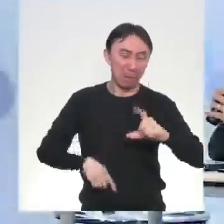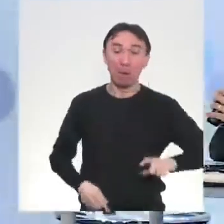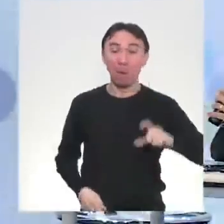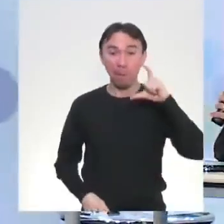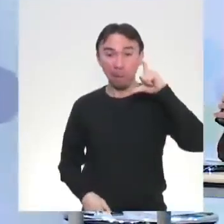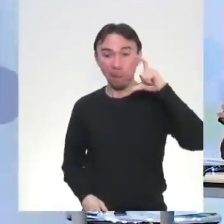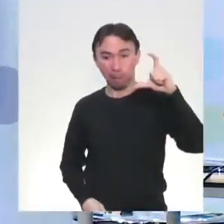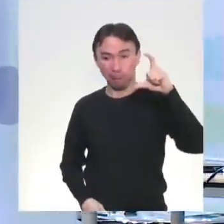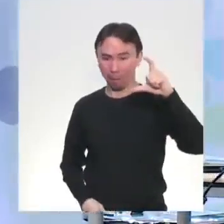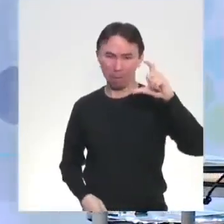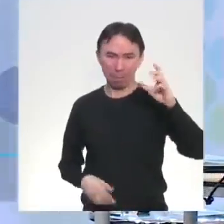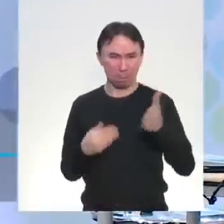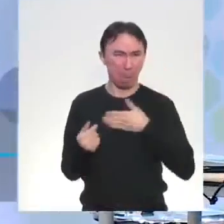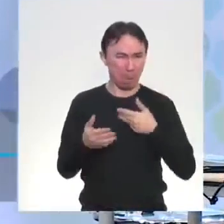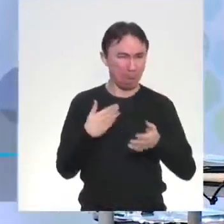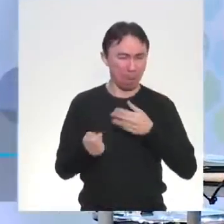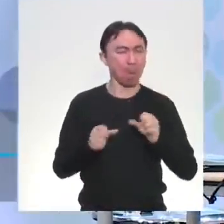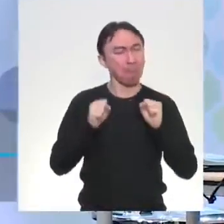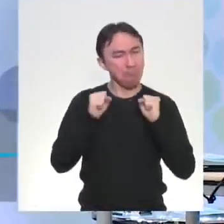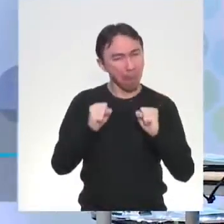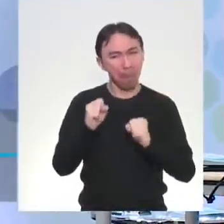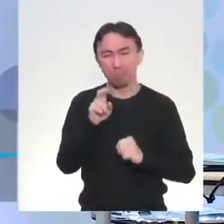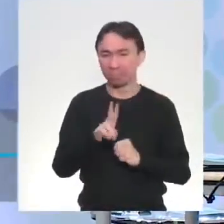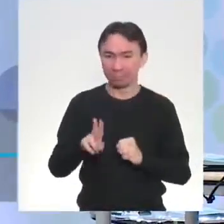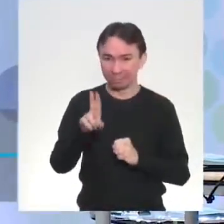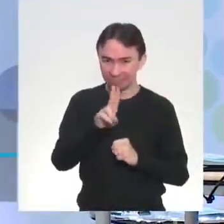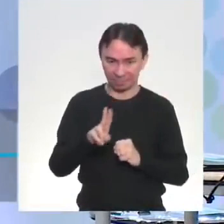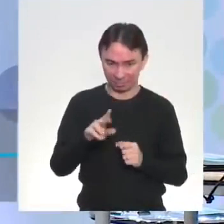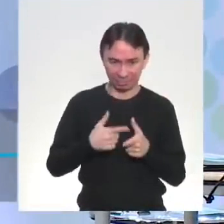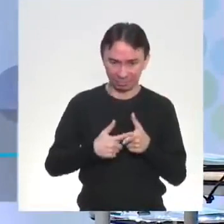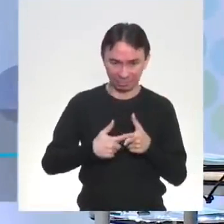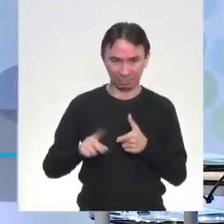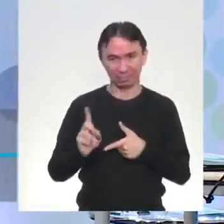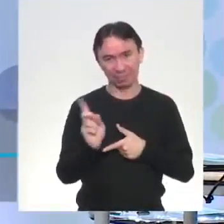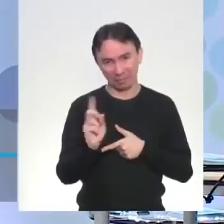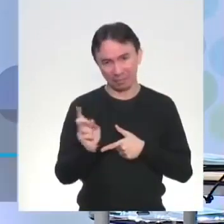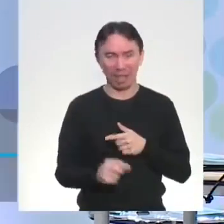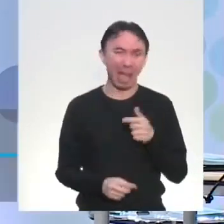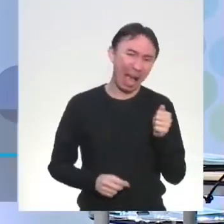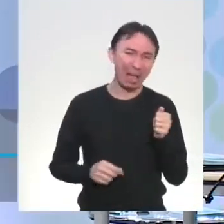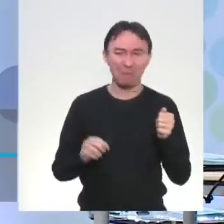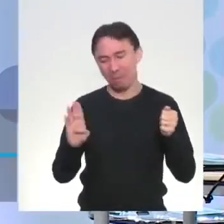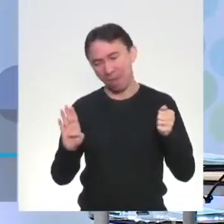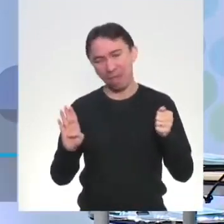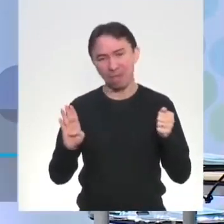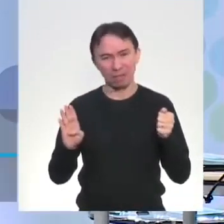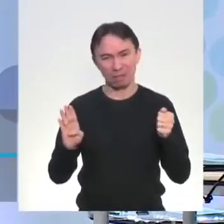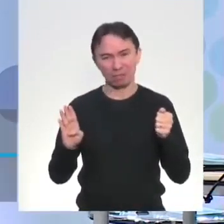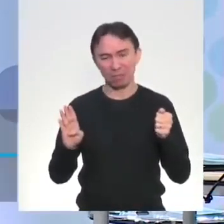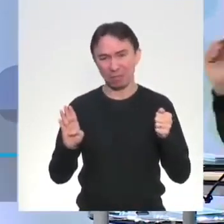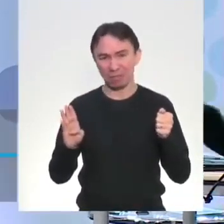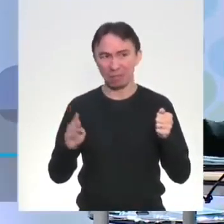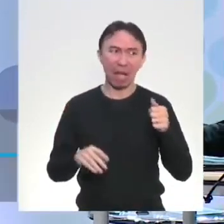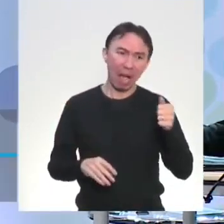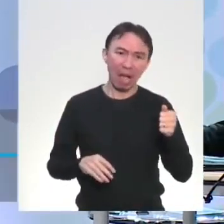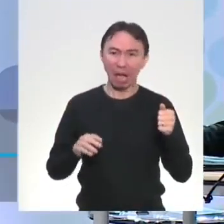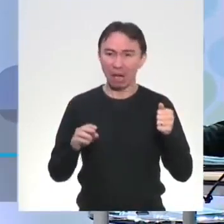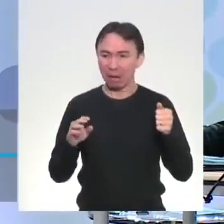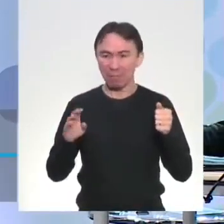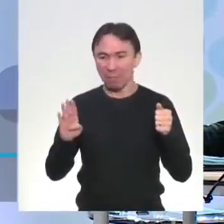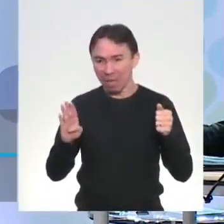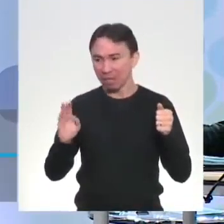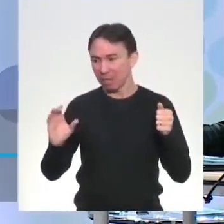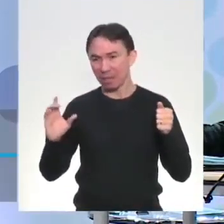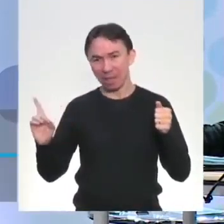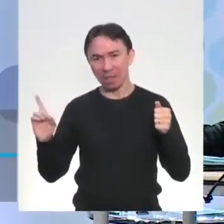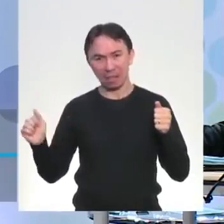letra maiúscula que você utilizar vai servir aí, tá bom? Não precisa ser A e B e também não precisa ser sequenciado, não. Você poderia ter